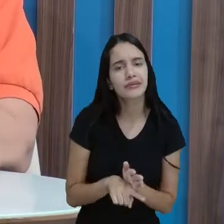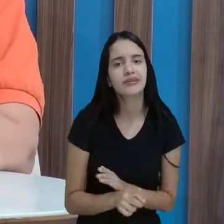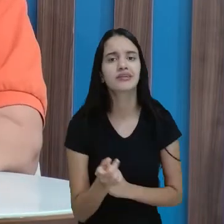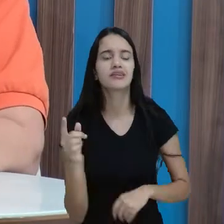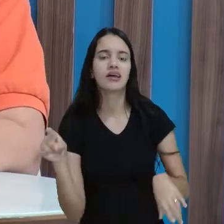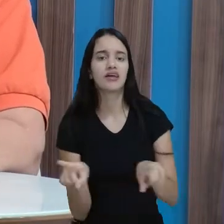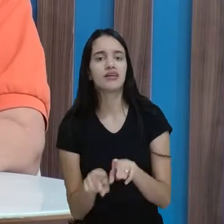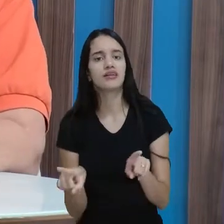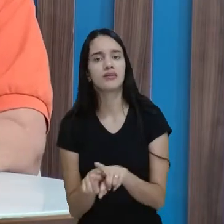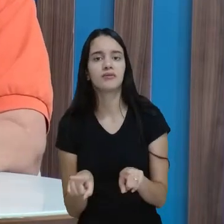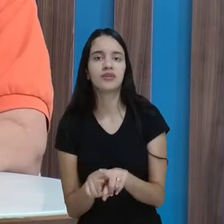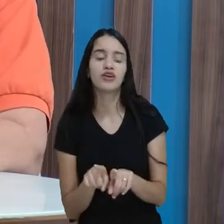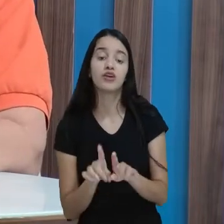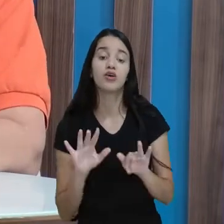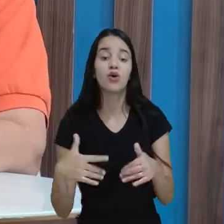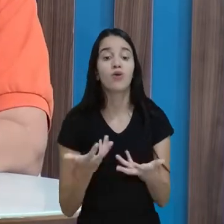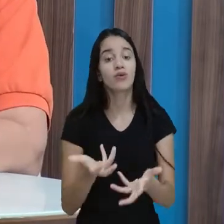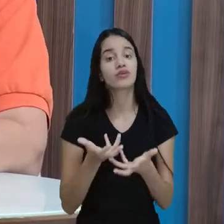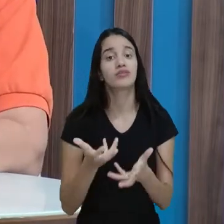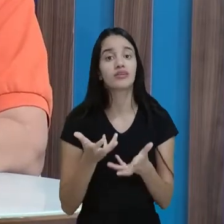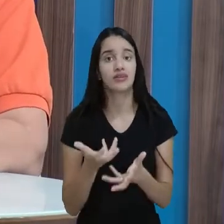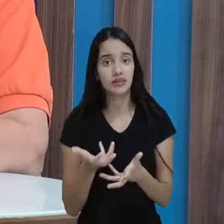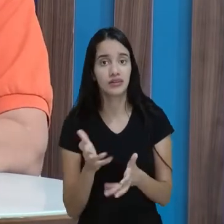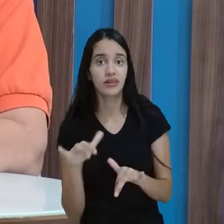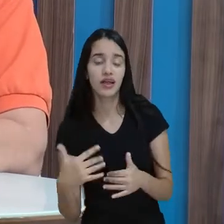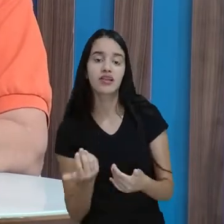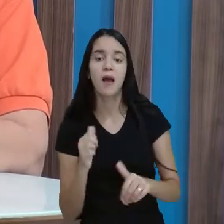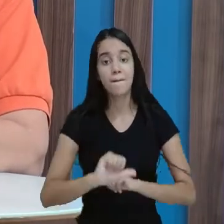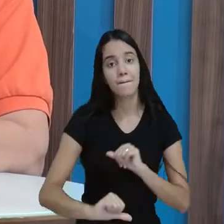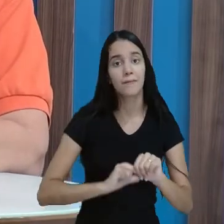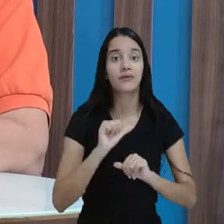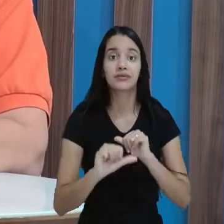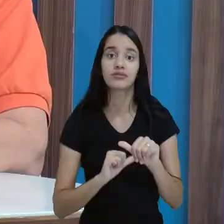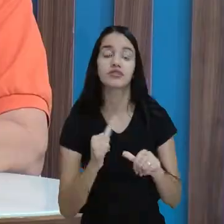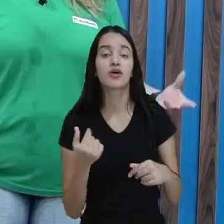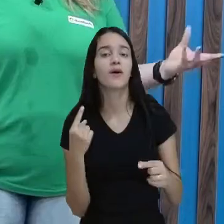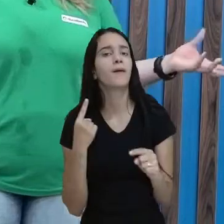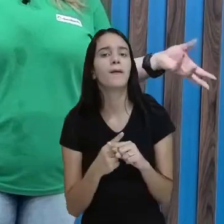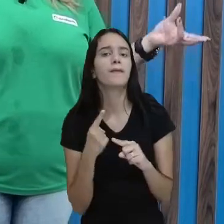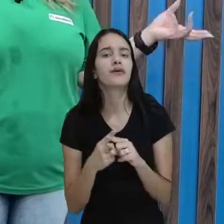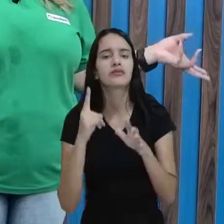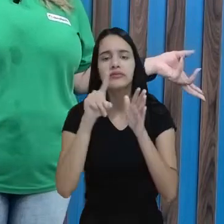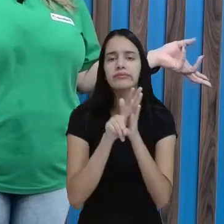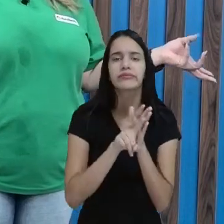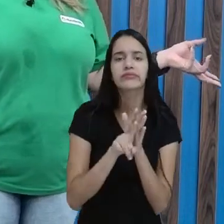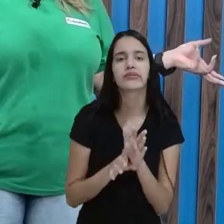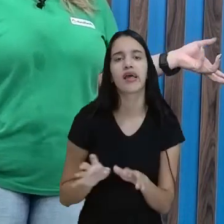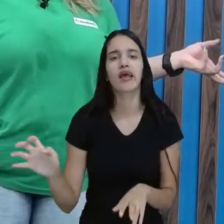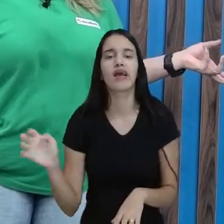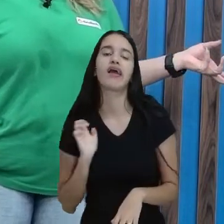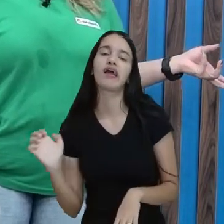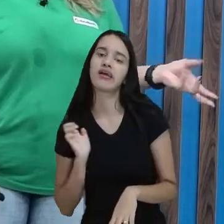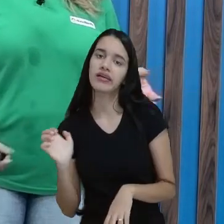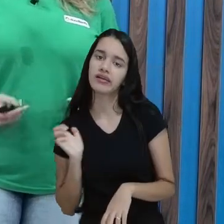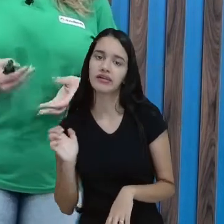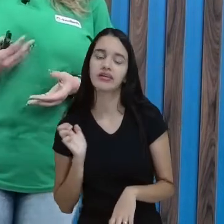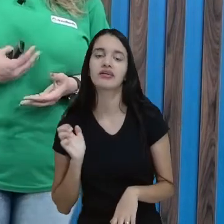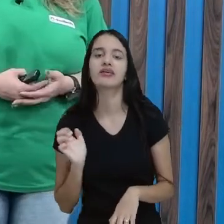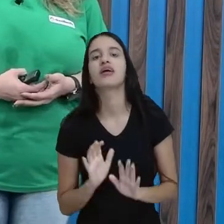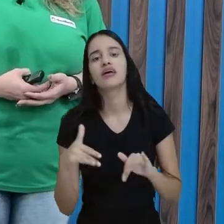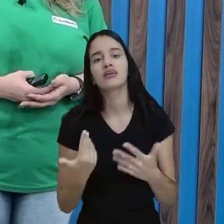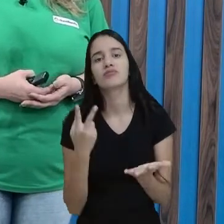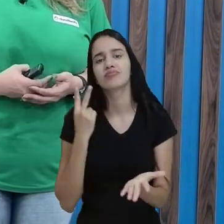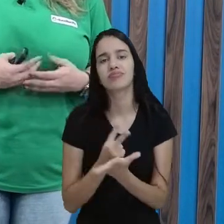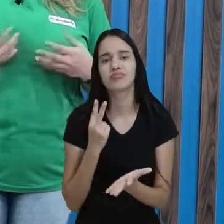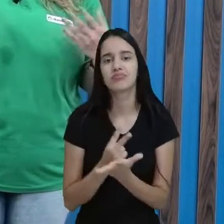está bancando a pesquisa e o que é que quer a partir dessa modificação. Até porque são pesquisas caríssimas, né, professora? Então,